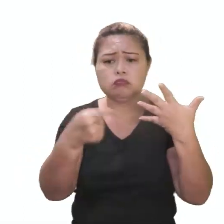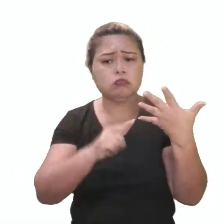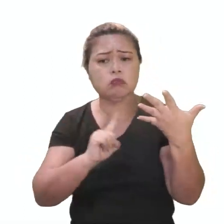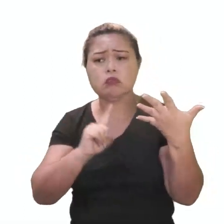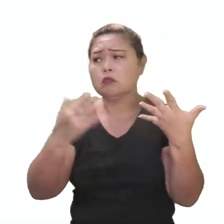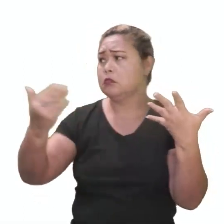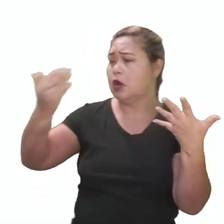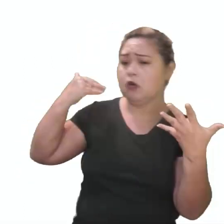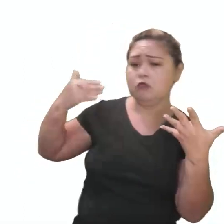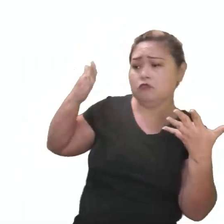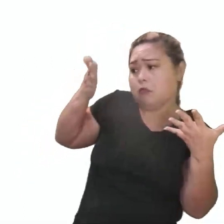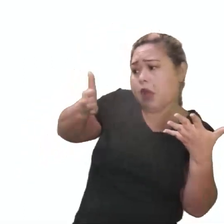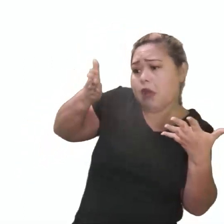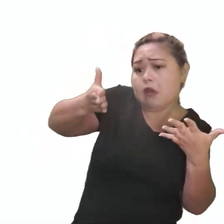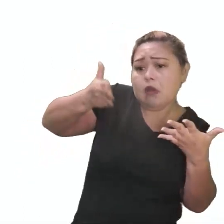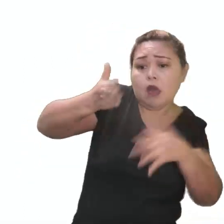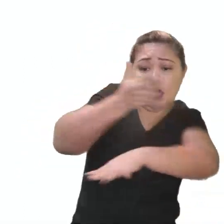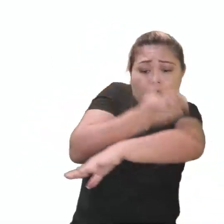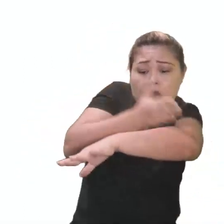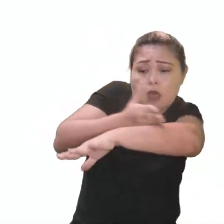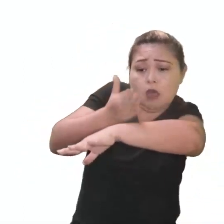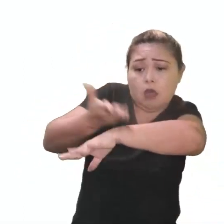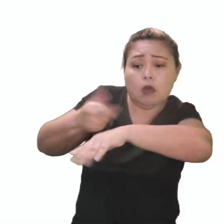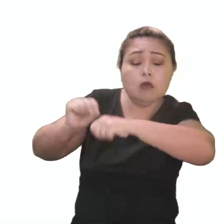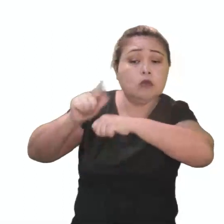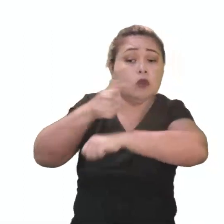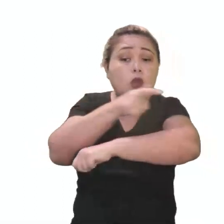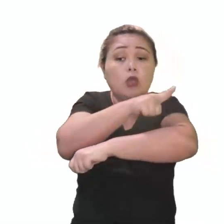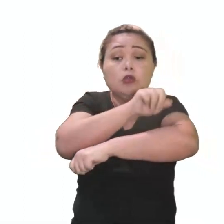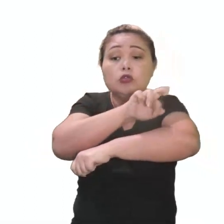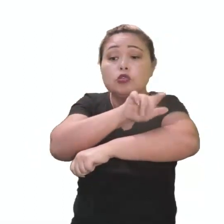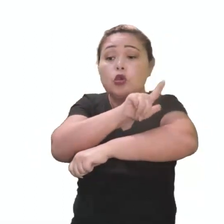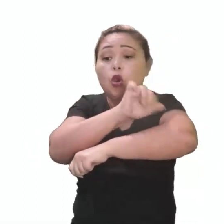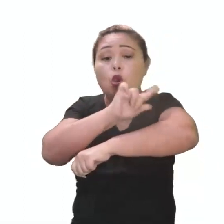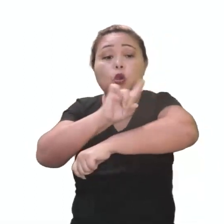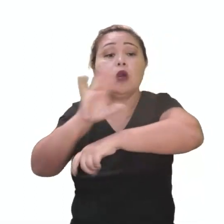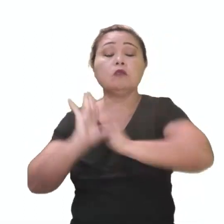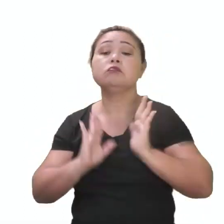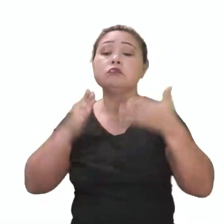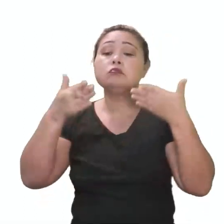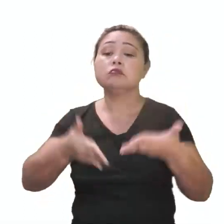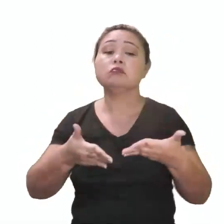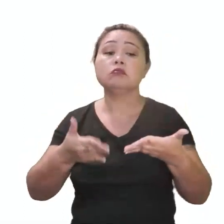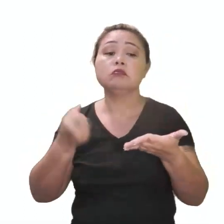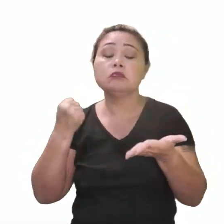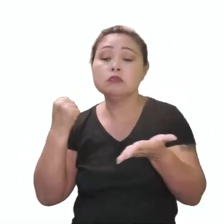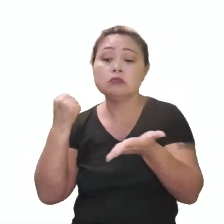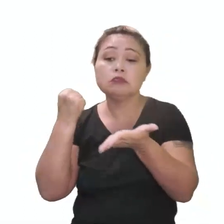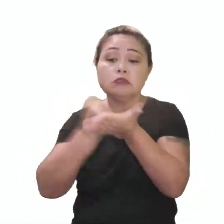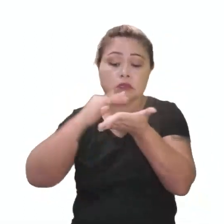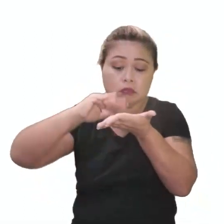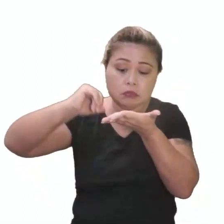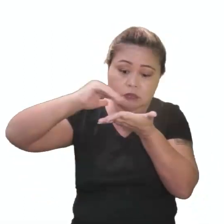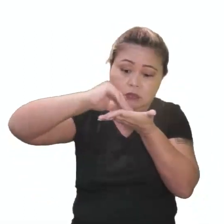períodos de divisões das eras geológicas, não estou falando nada disso. Eu estou falando especificamente do registro